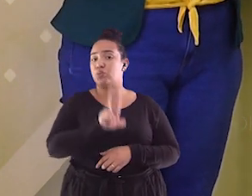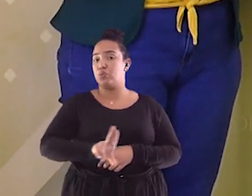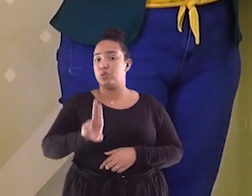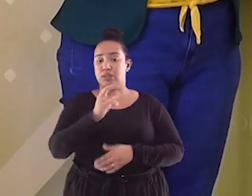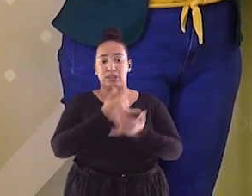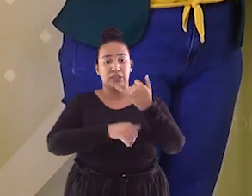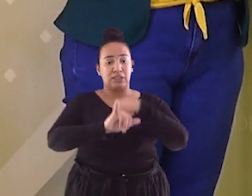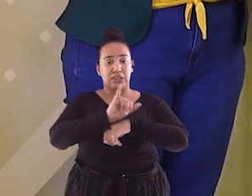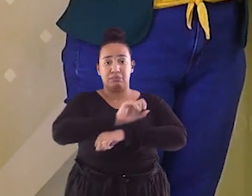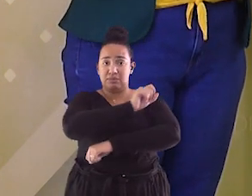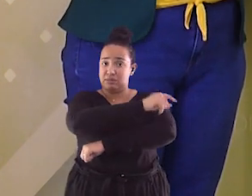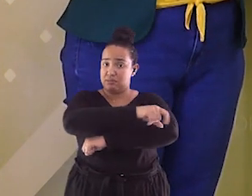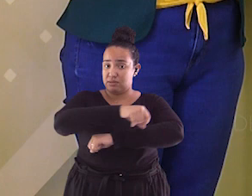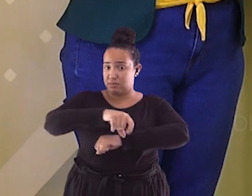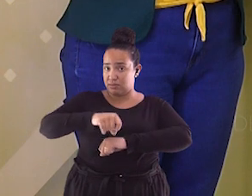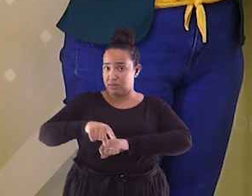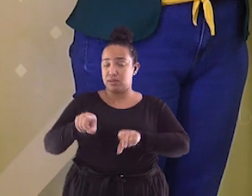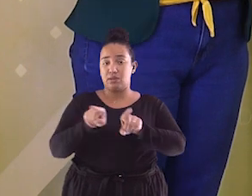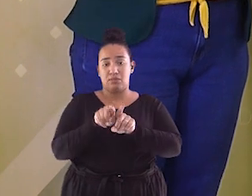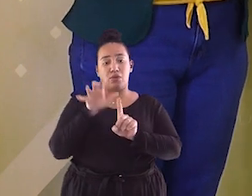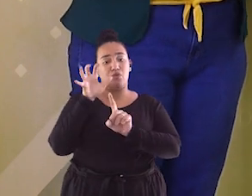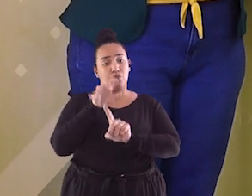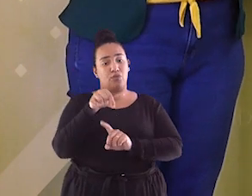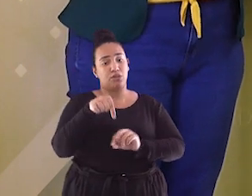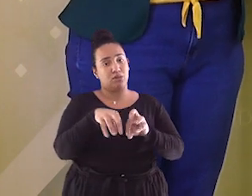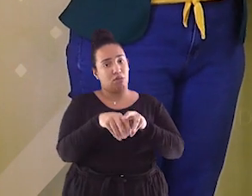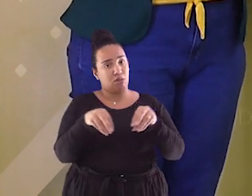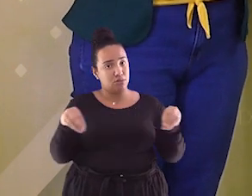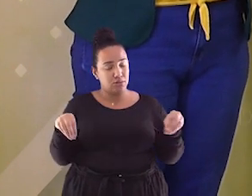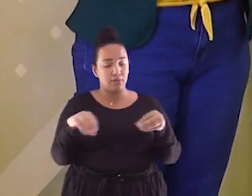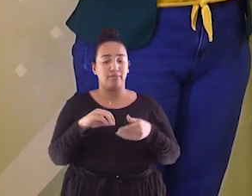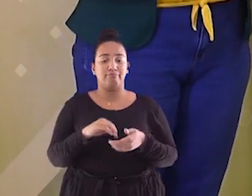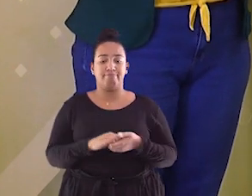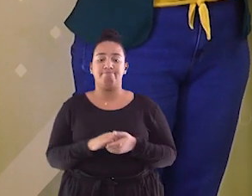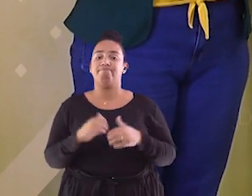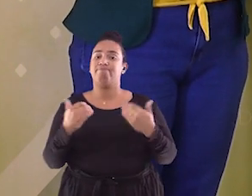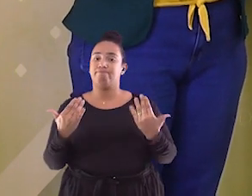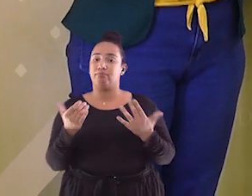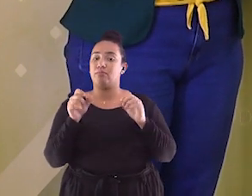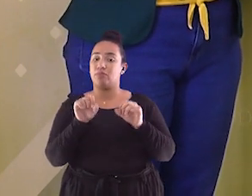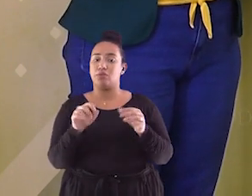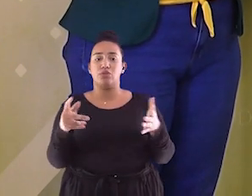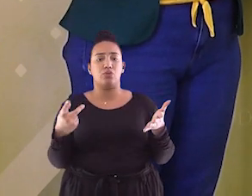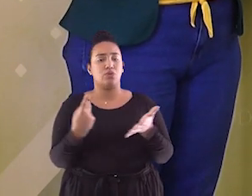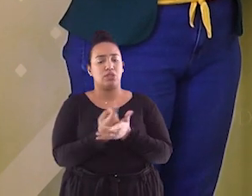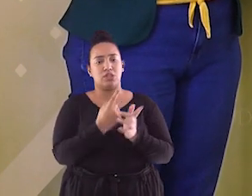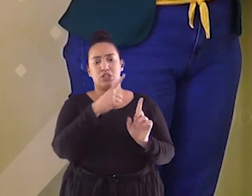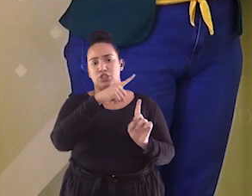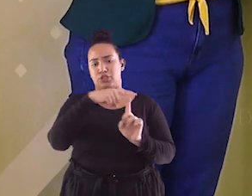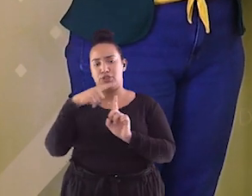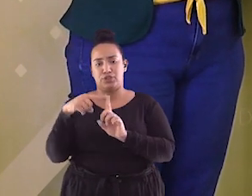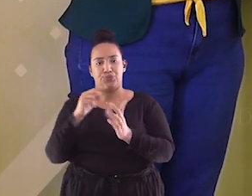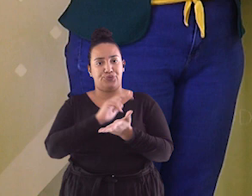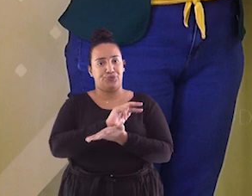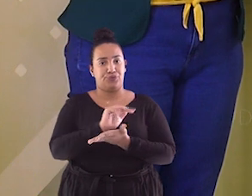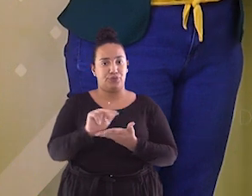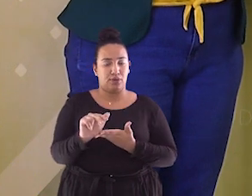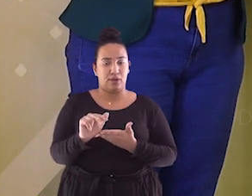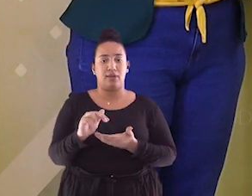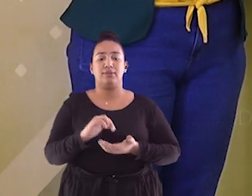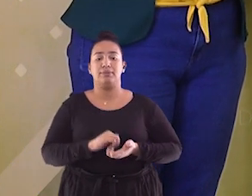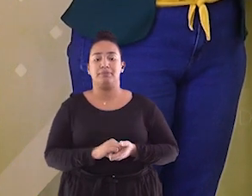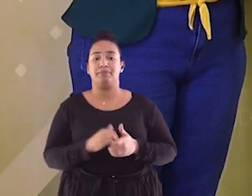nas plantações que atingem também os solos. Enfim, isso pode acontecer de várias formas diferentes. É claro